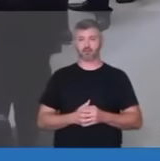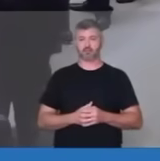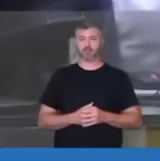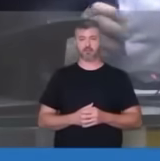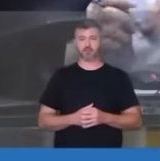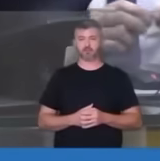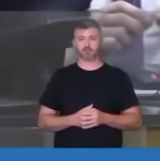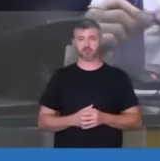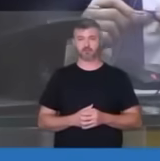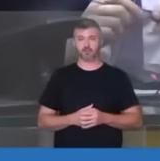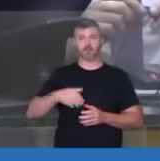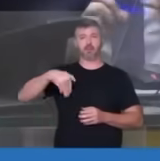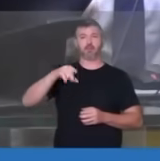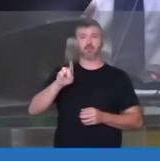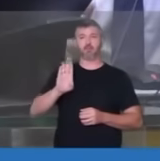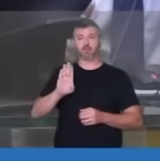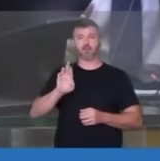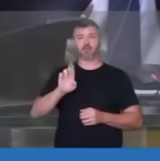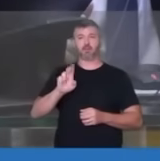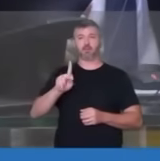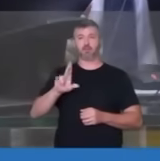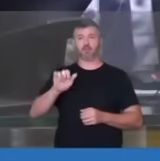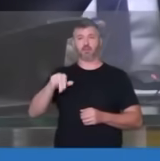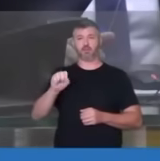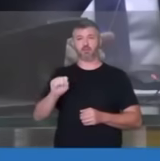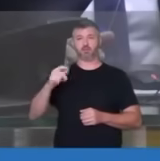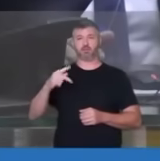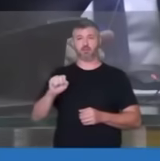Como orienta o bloco MDB, Republicanos, PSD?